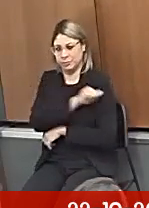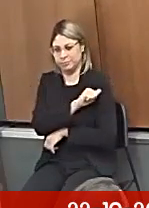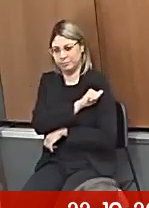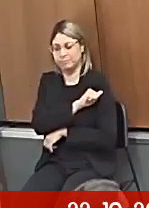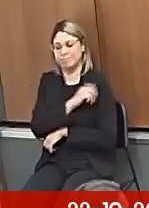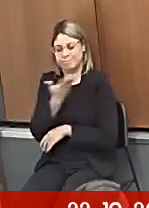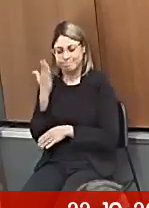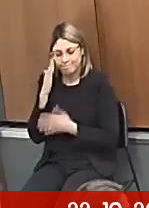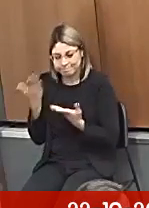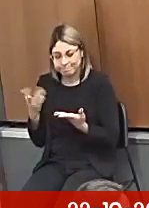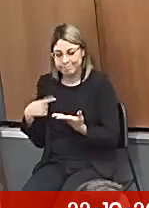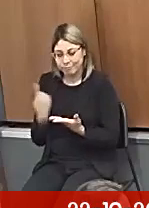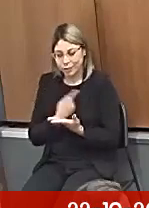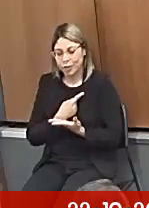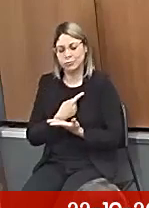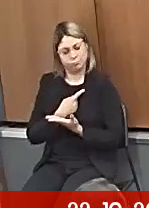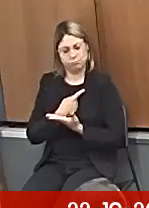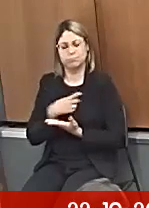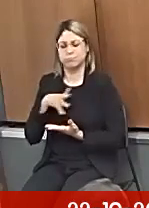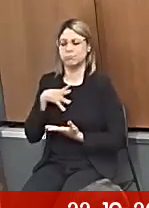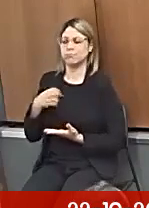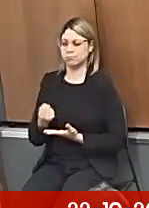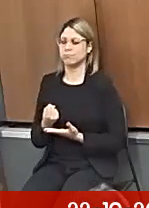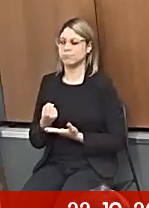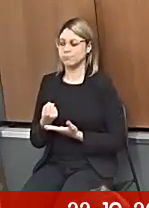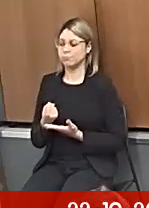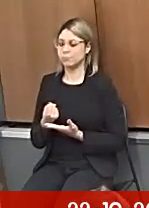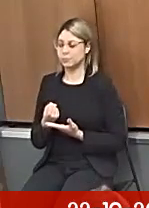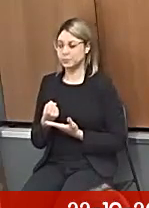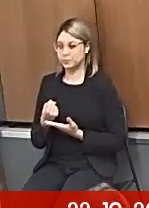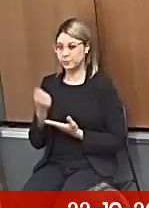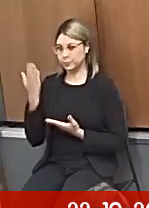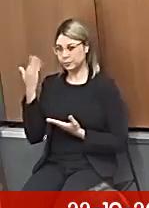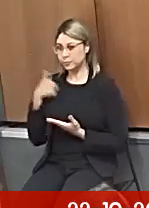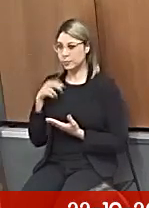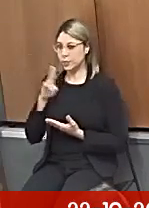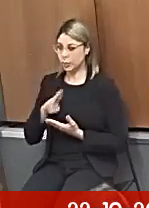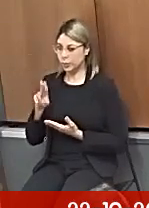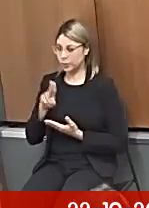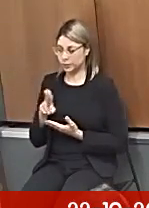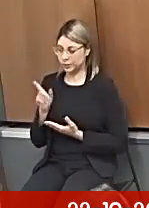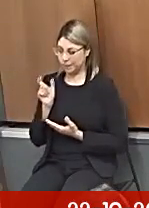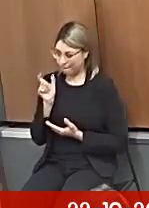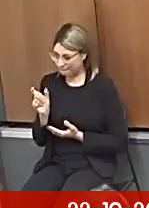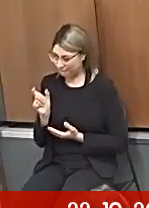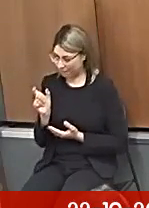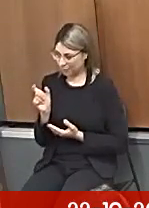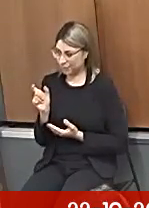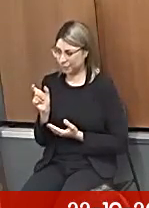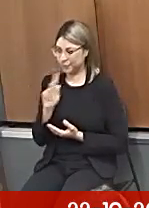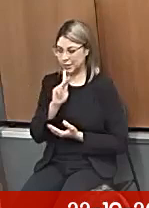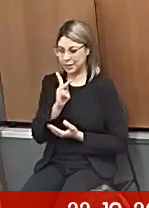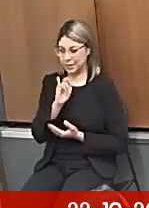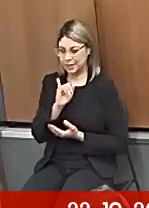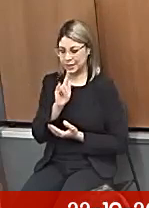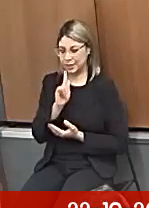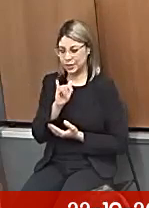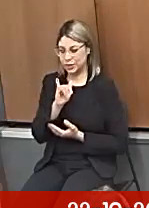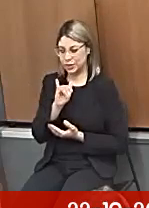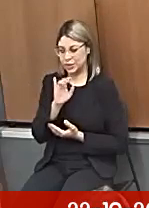sabe, Zuleika, levanta essa bandeira. É, quando eu usei o termo, ele é forte, é,